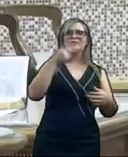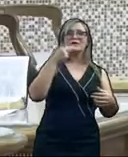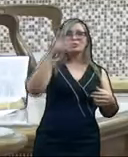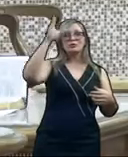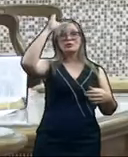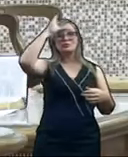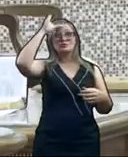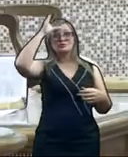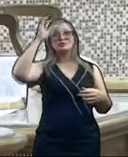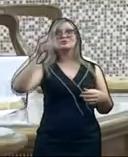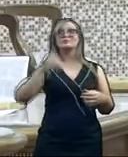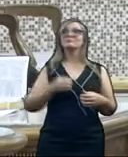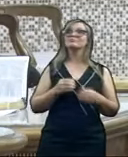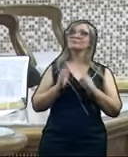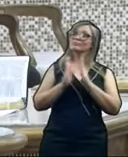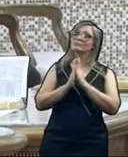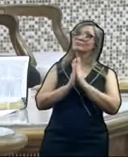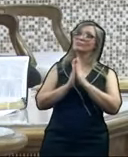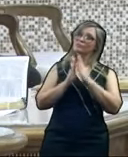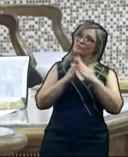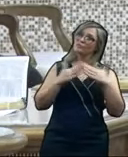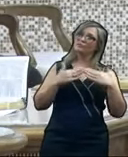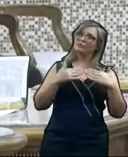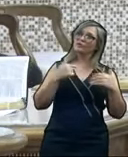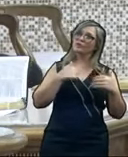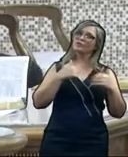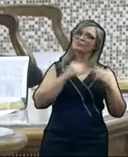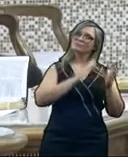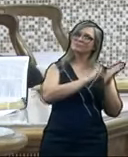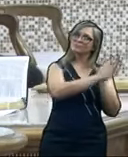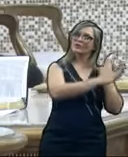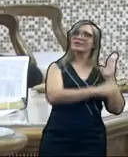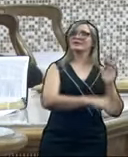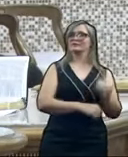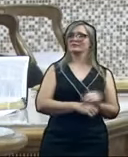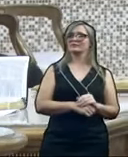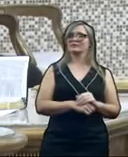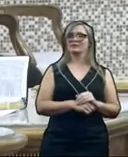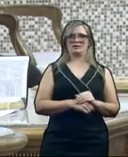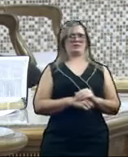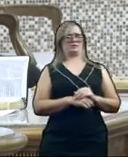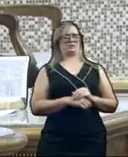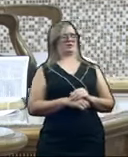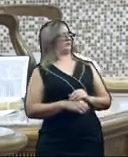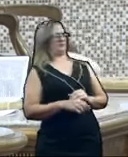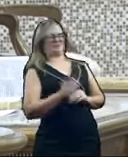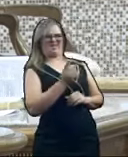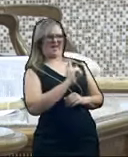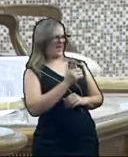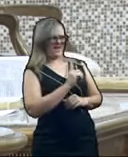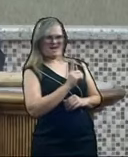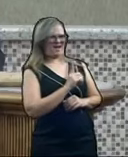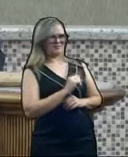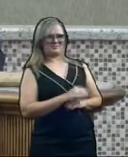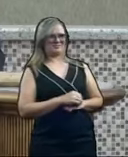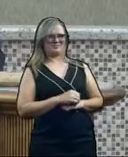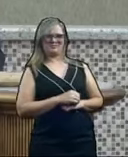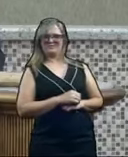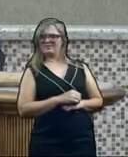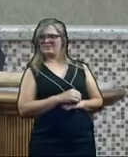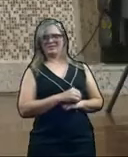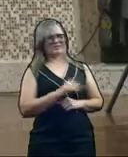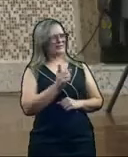deixar Ah tá bom que apertei um dos Funcionários Ah tá bom talvez